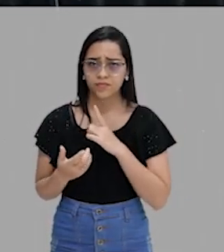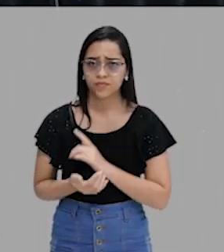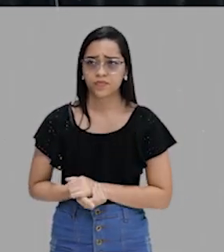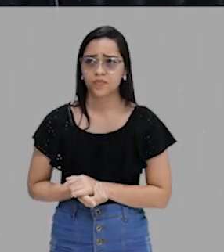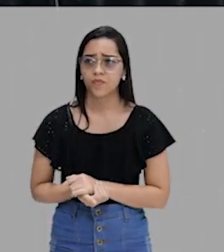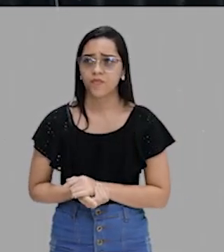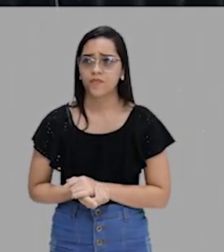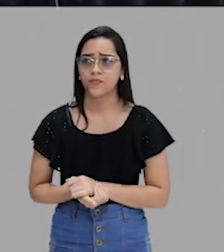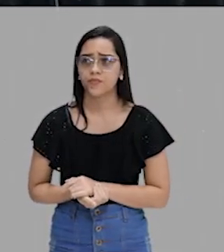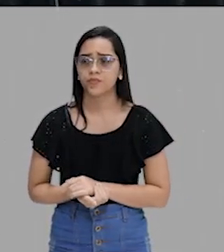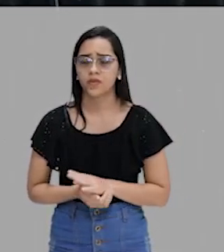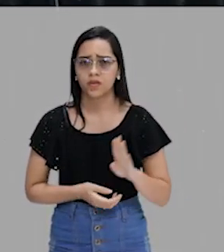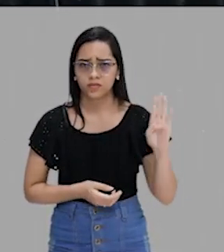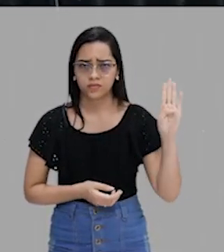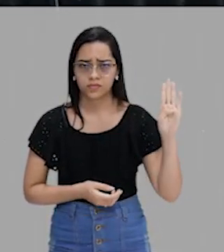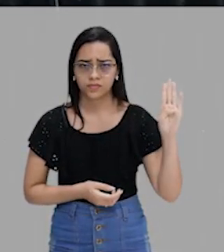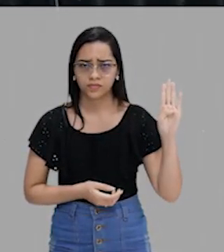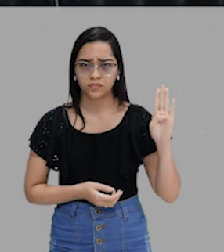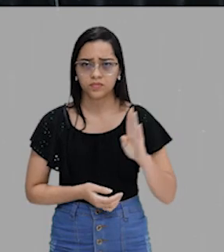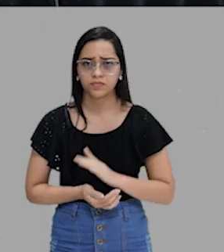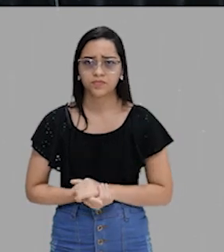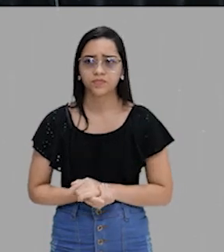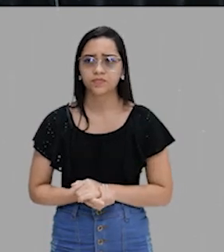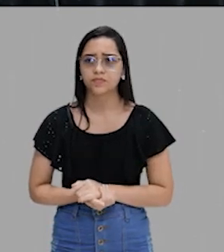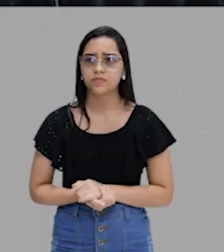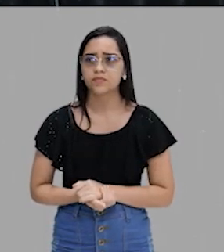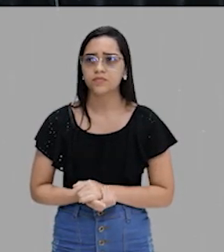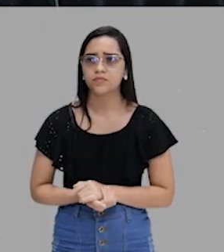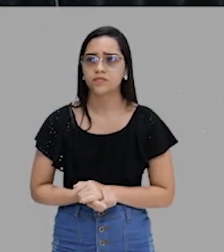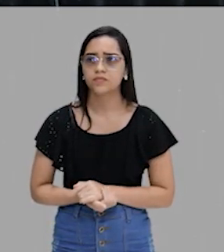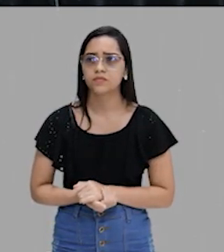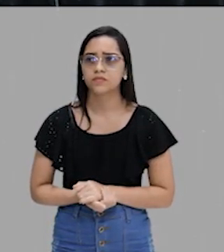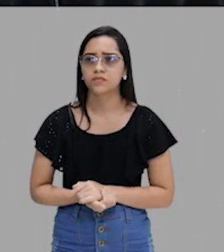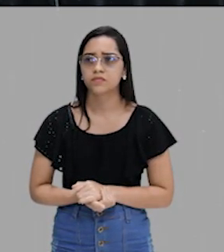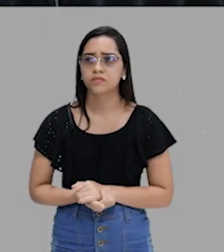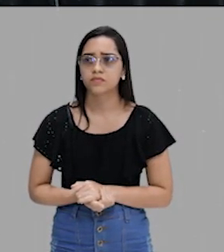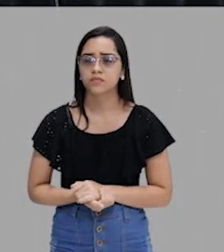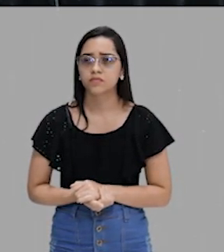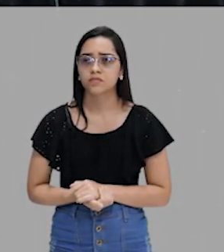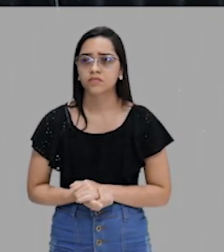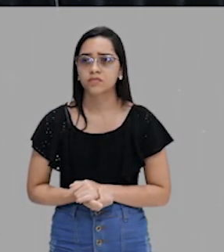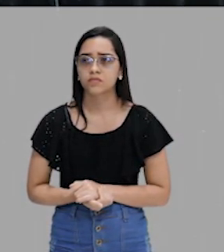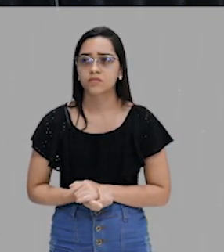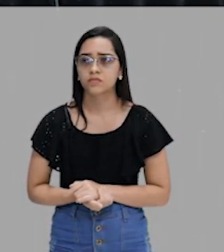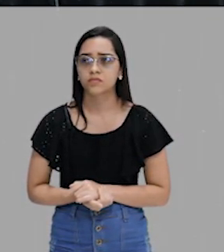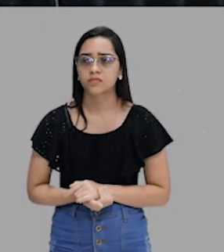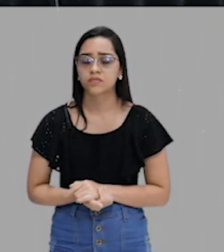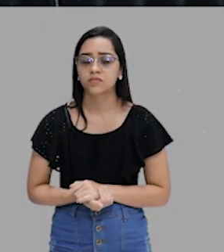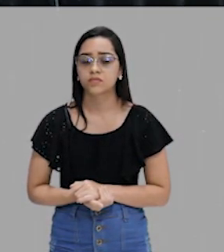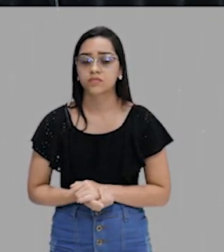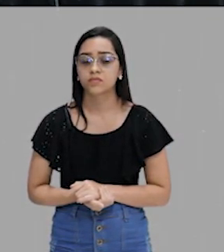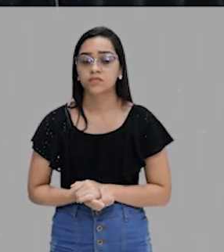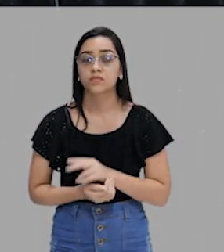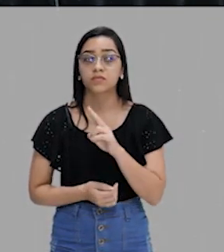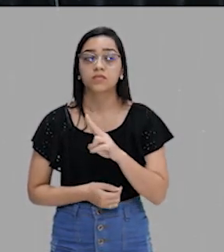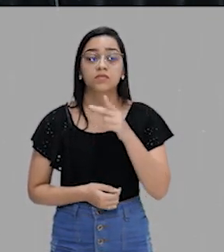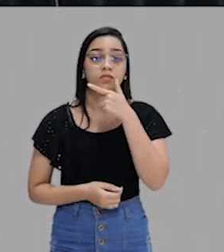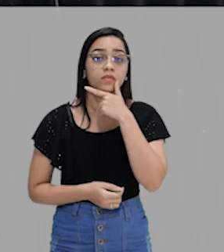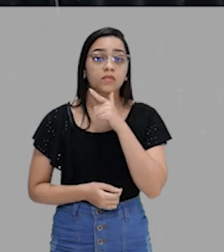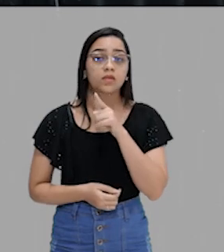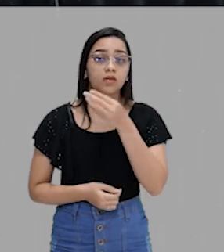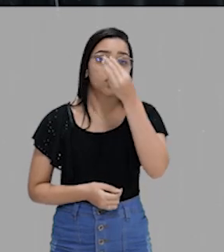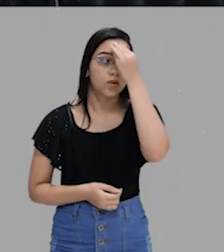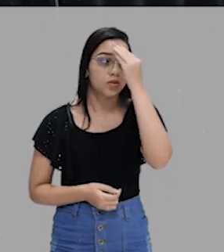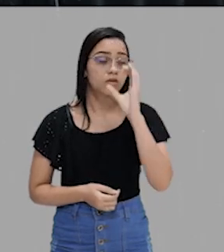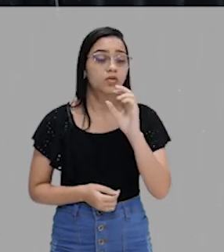região. Ele usou uma linguagem jurídica? Hã? Já botei até a resposta, né? Ele usou uma linguagem culta. Ele